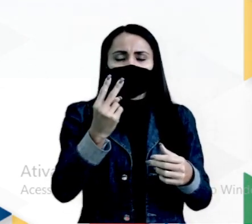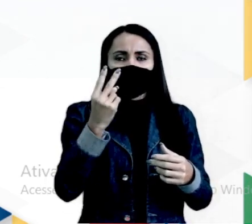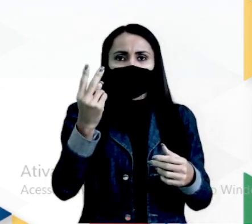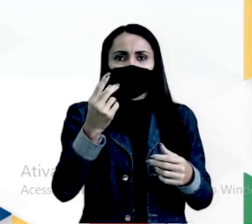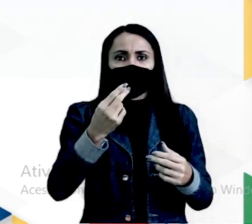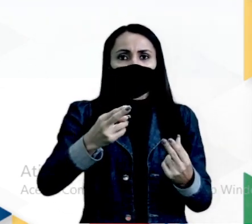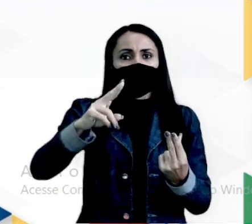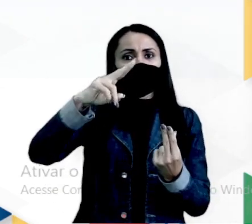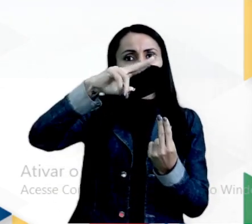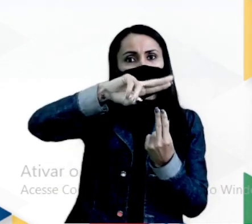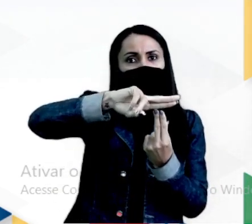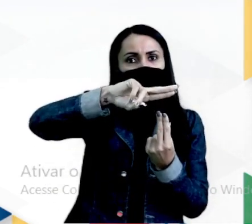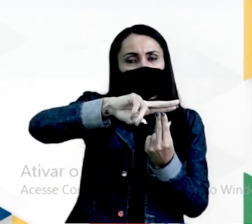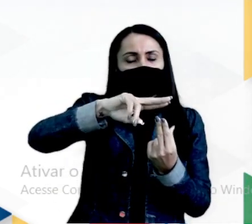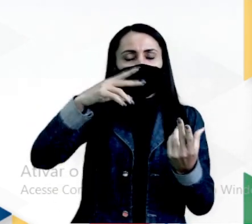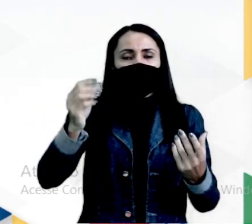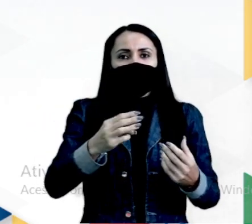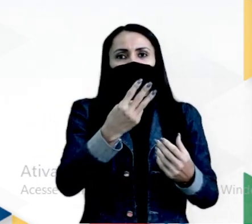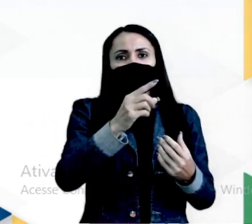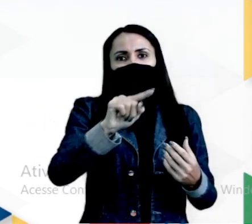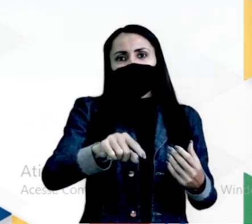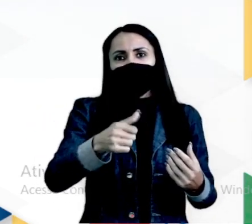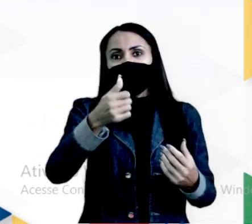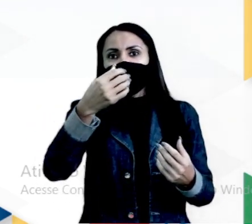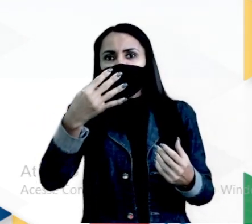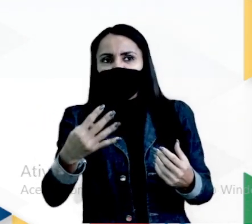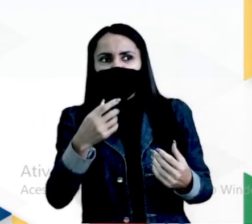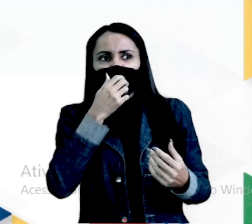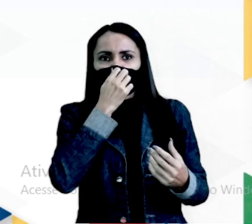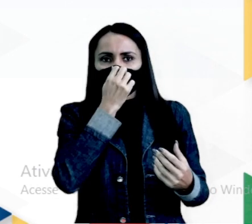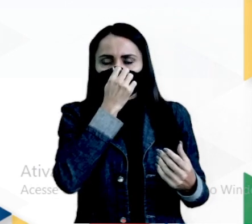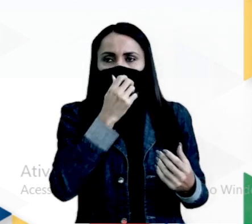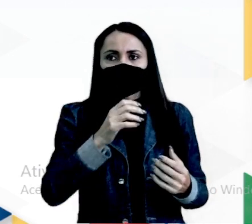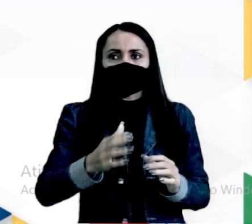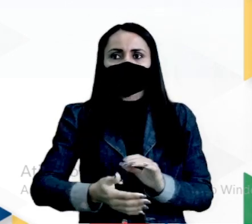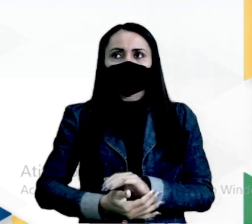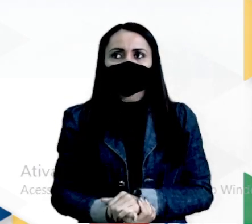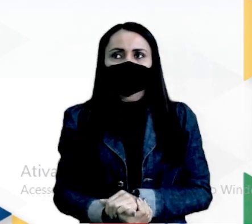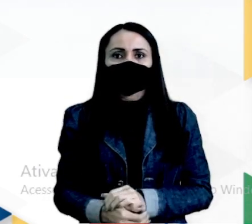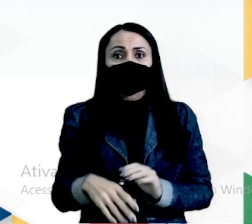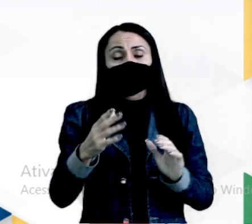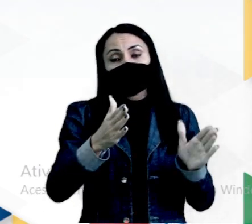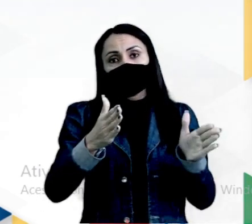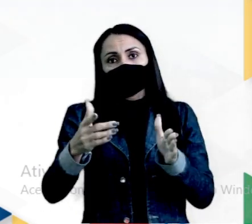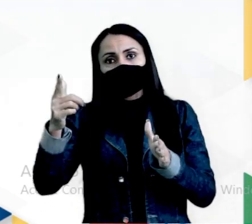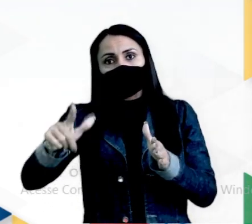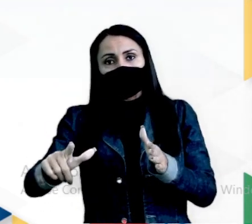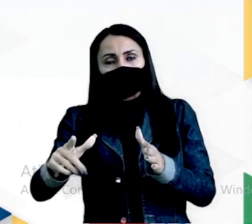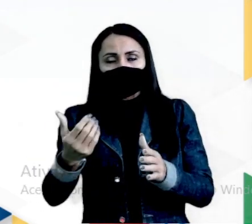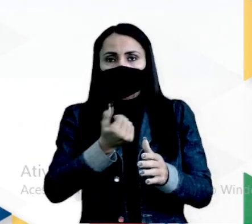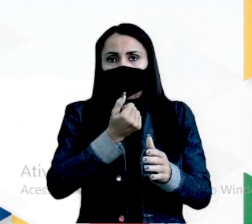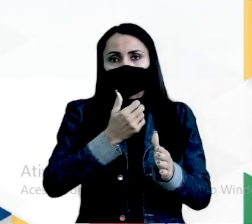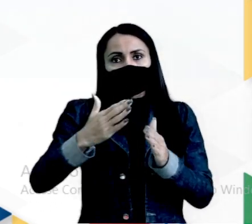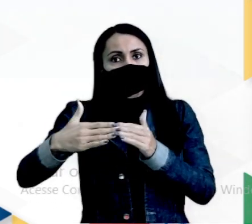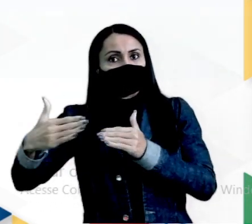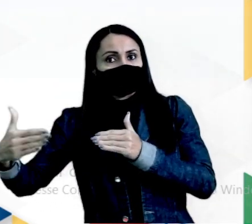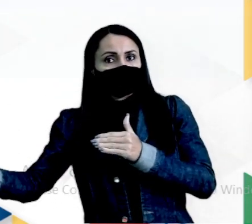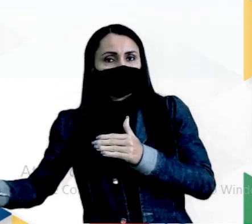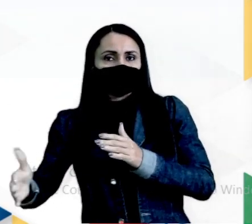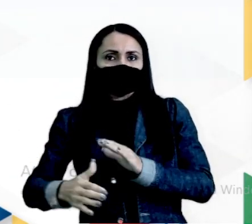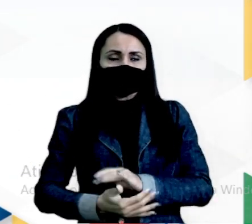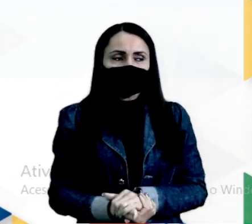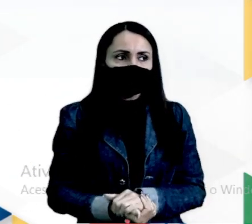é aproximadamente 3,14? É porque eu estou desconsiderando os outros números. 3,14 é